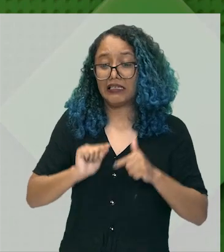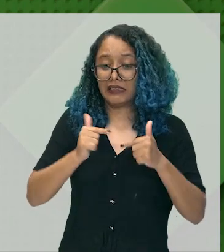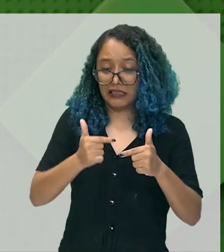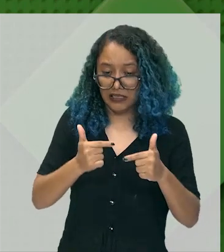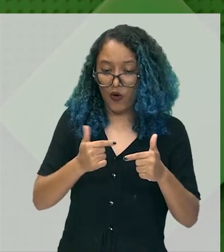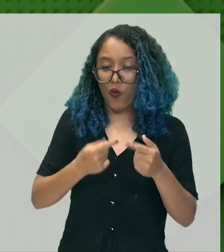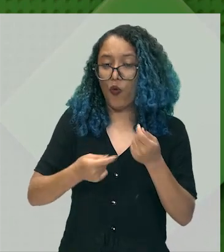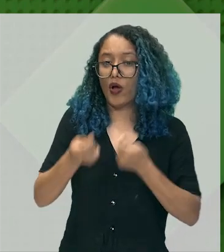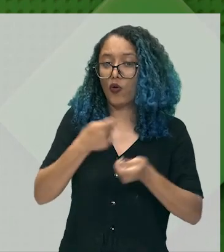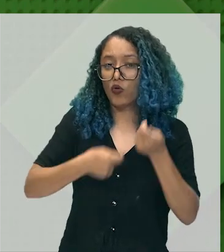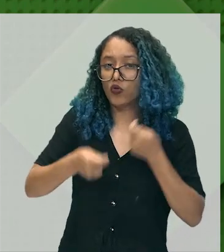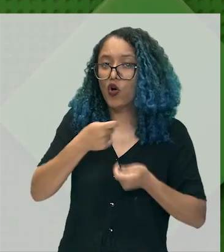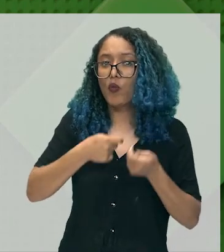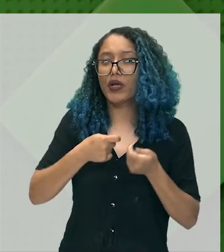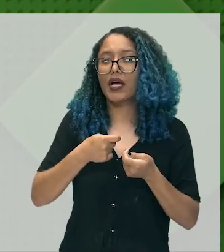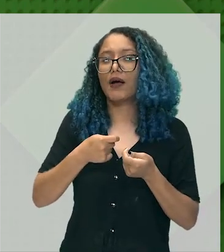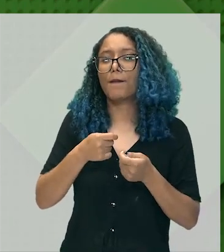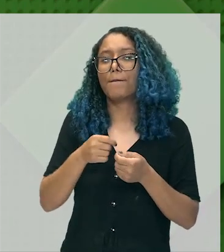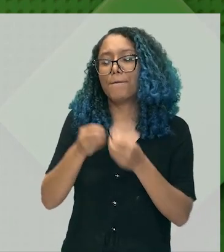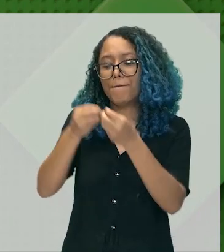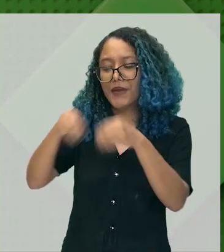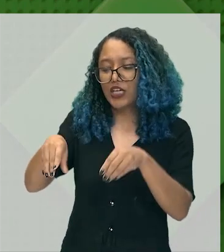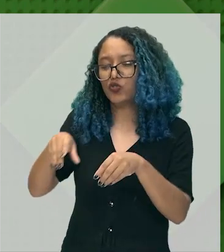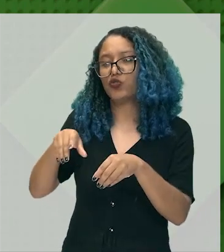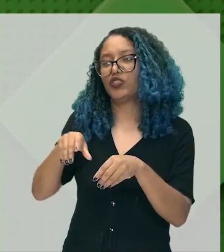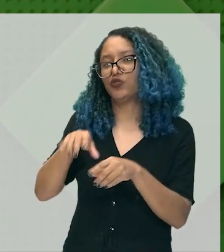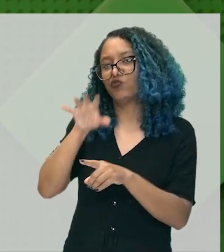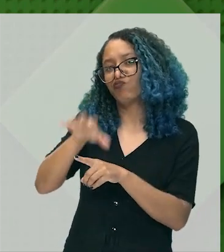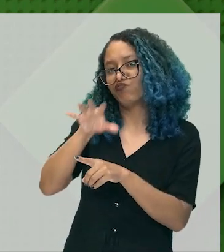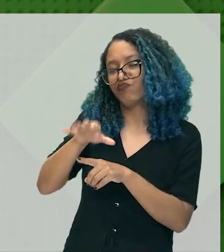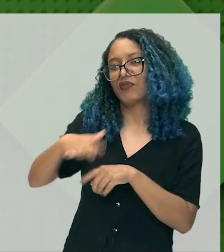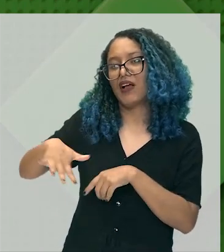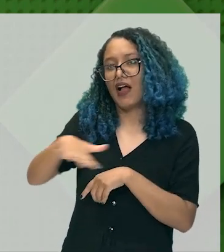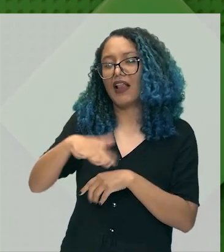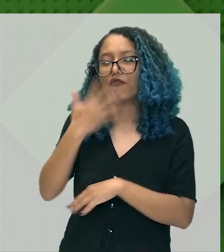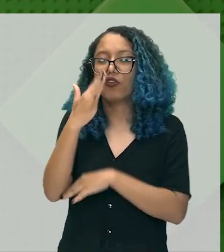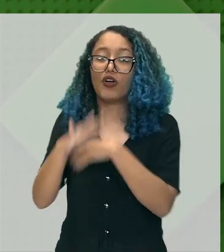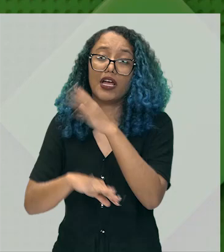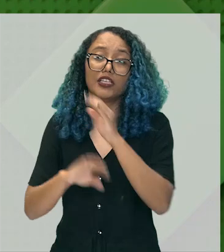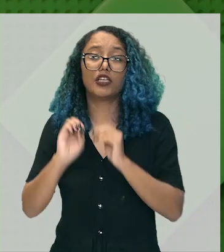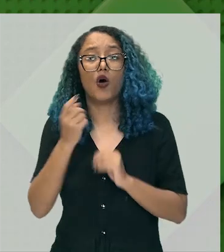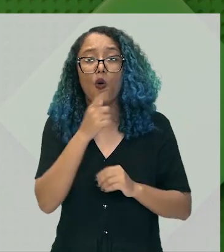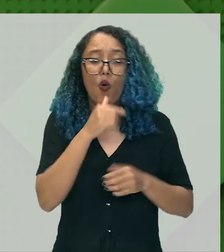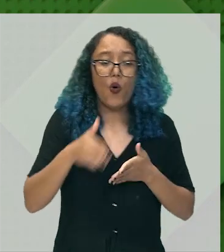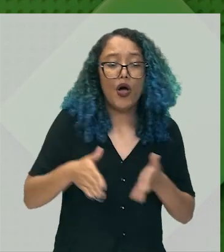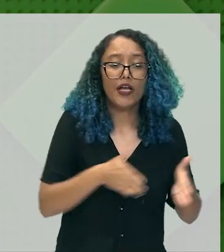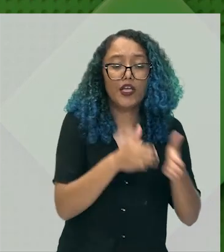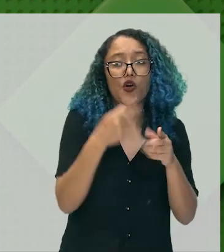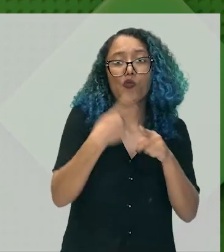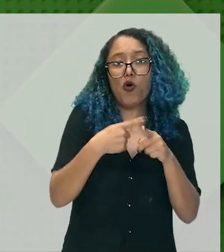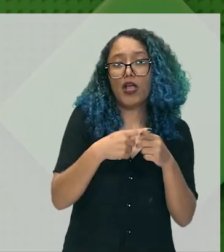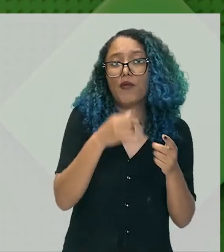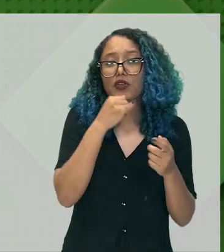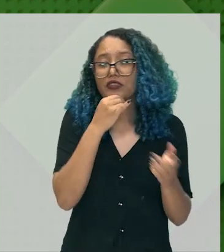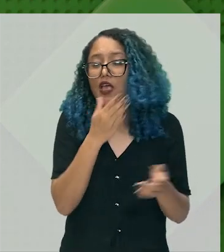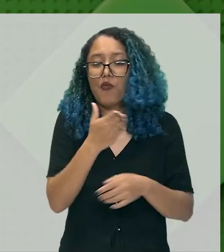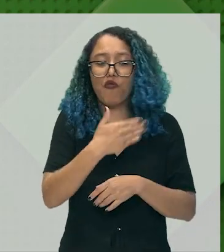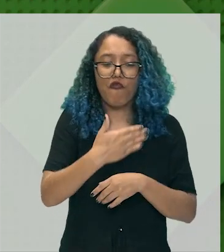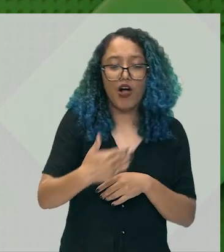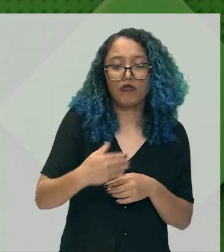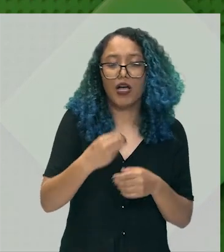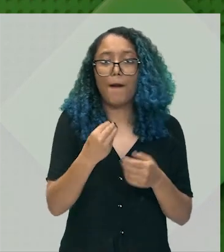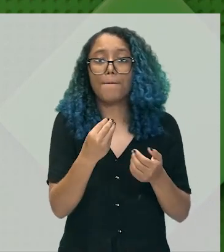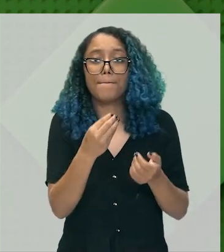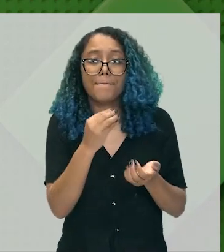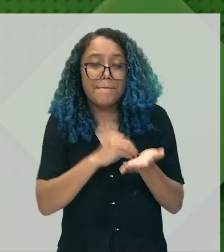ambiente, né? Ou quando polui os rios, por exemplo, que vai faltar alimentação, vai faltar o peixe, né,